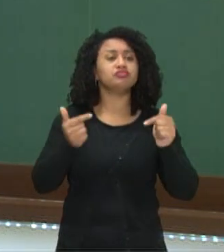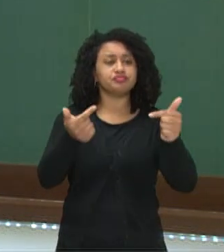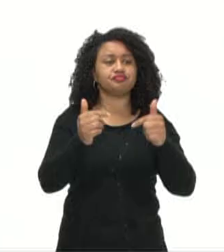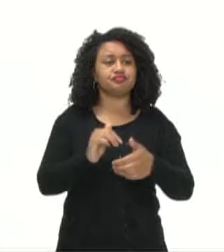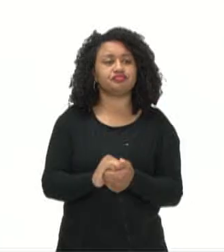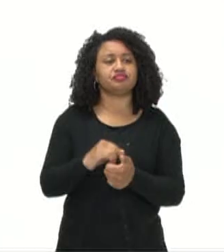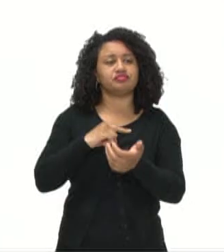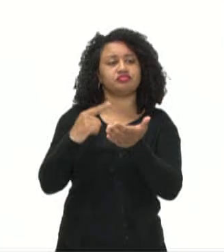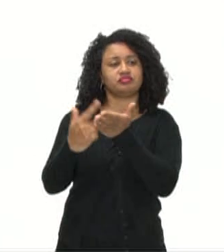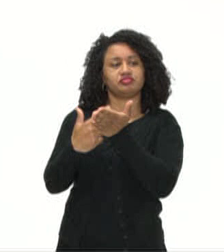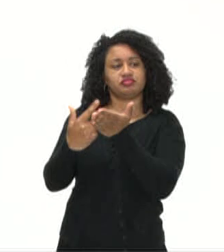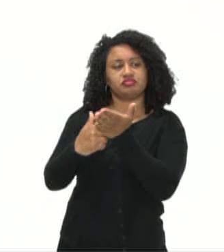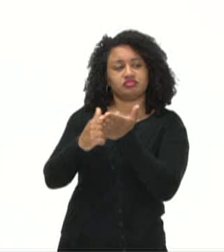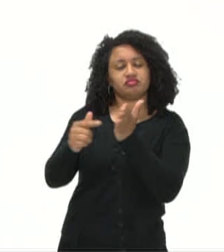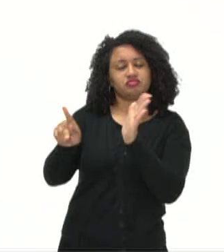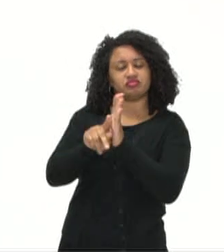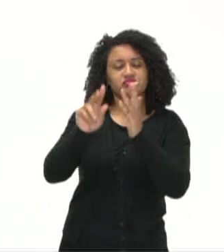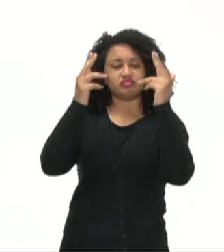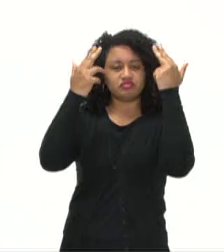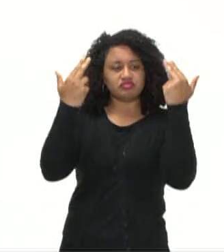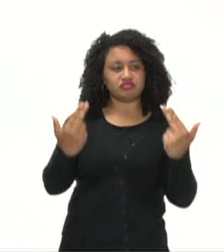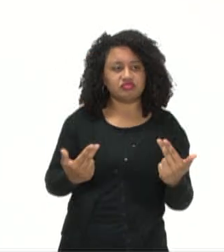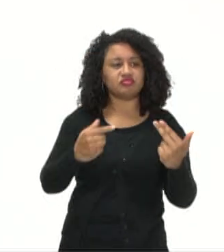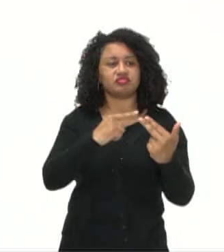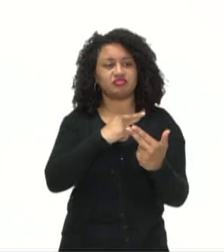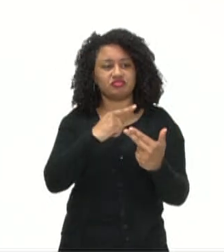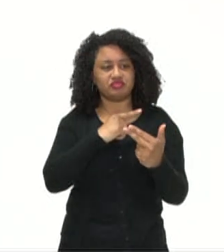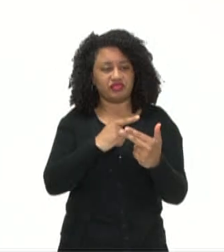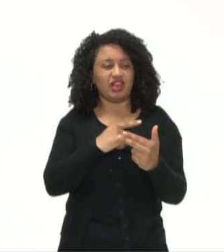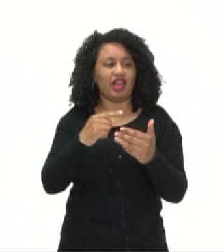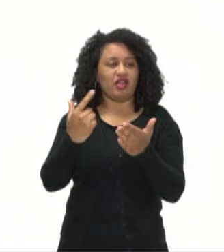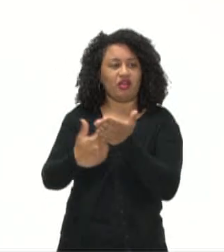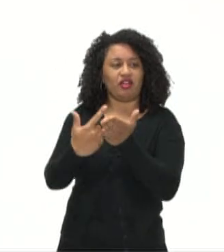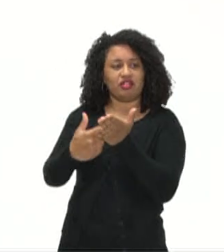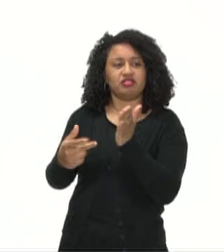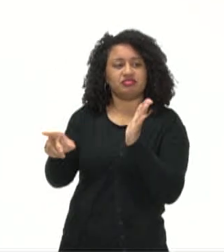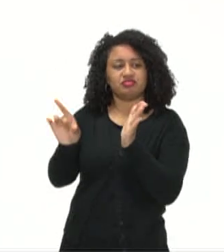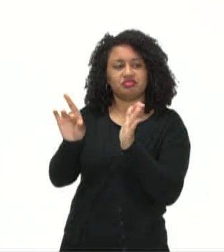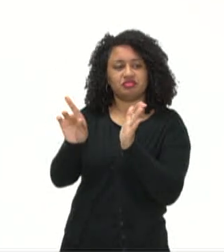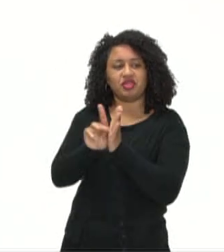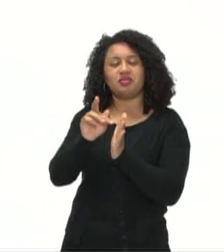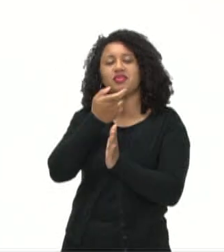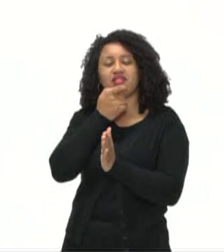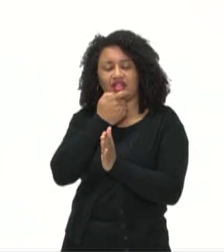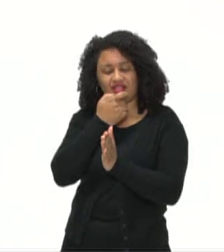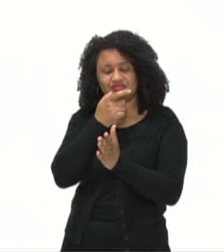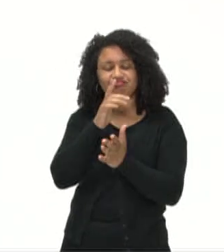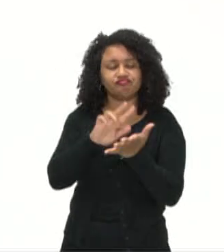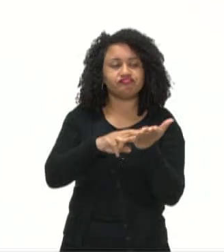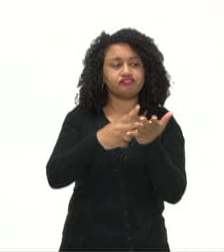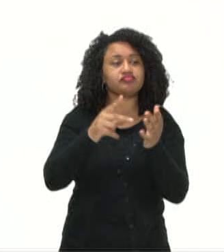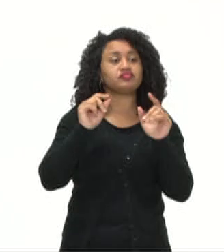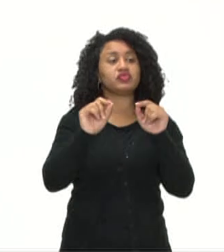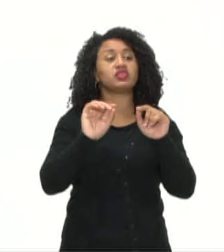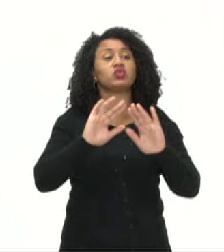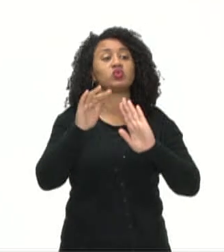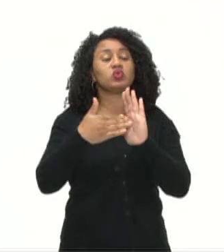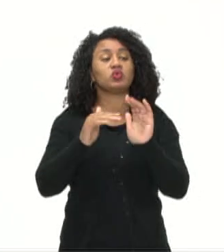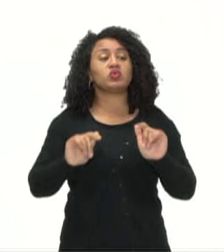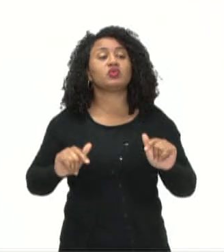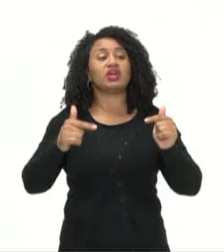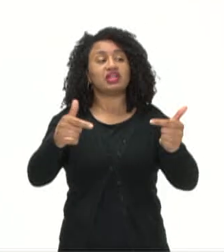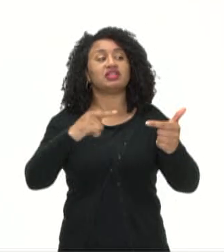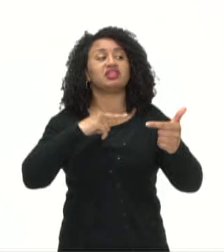o livro do Sr. Newton aqui, o Philosophiae Naturalis Principia Mathematica, ele diz o seguinte, que toda ação há sempre